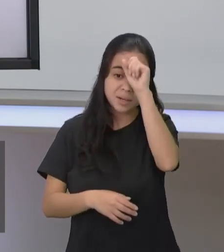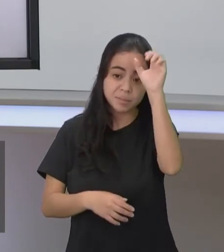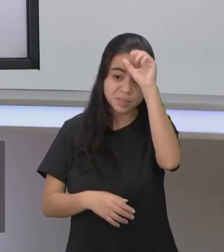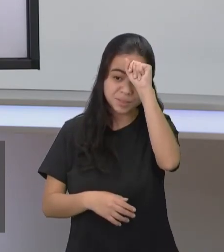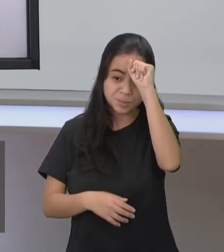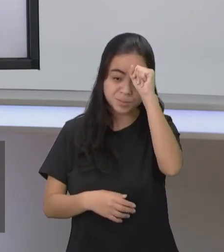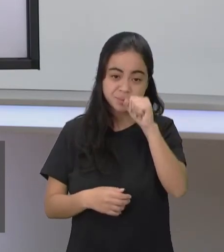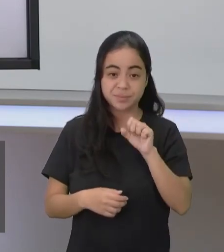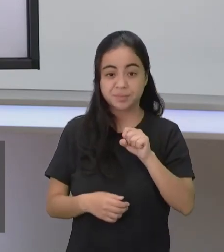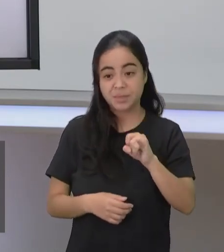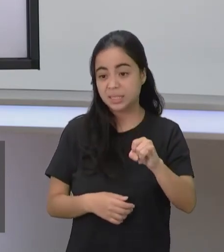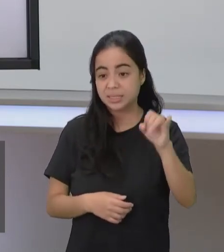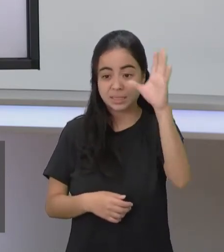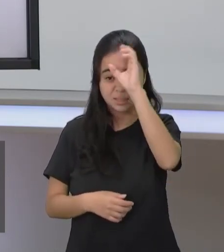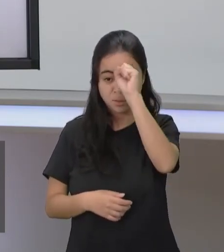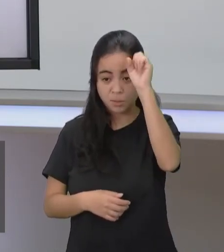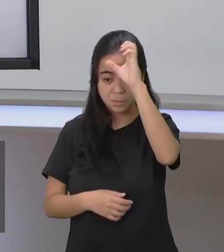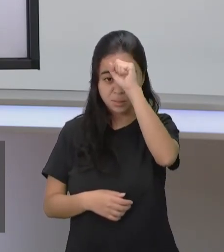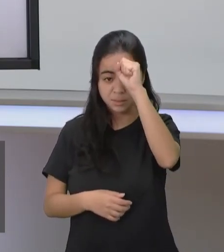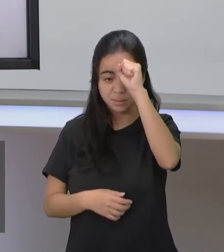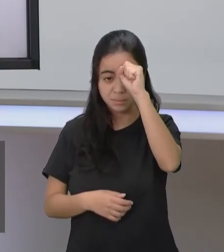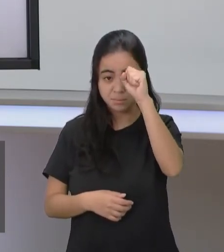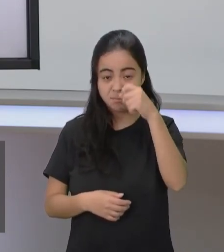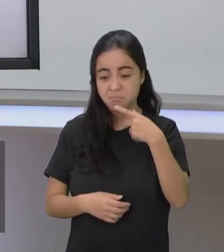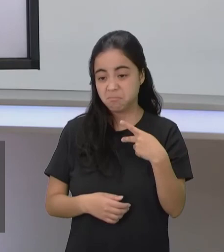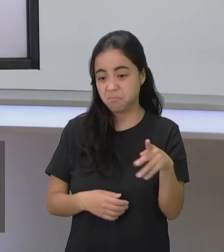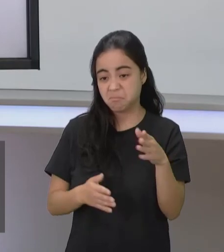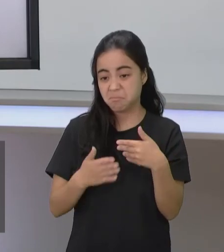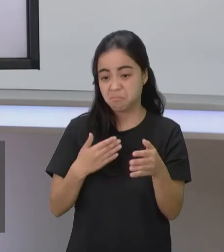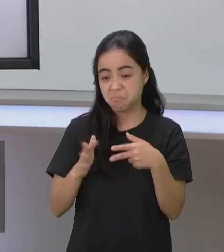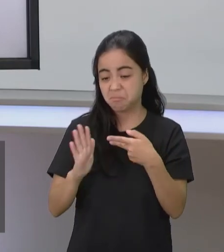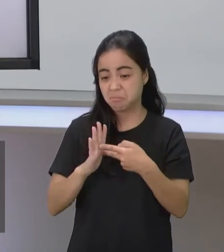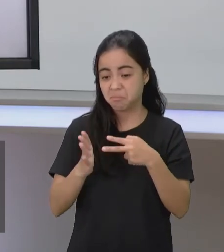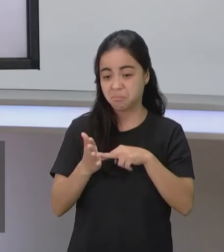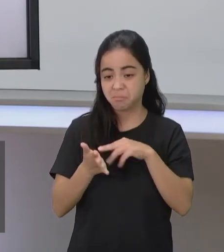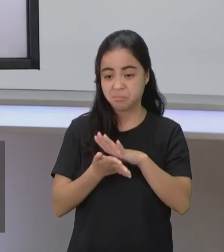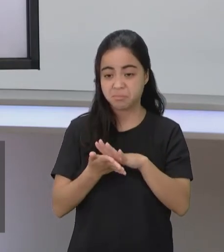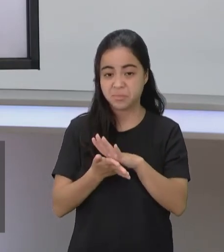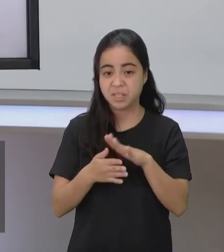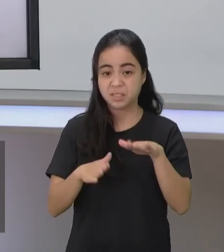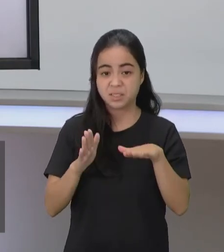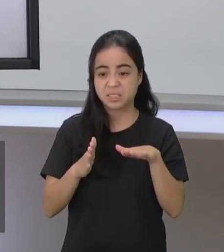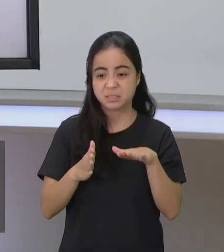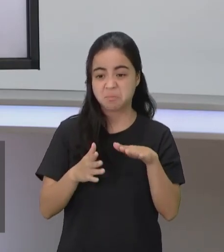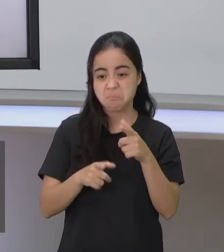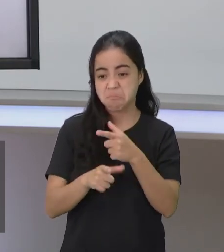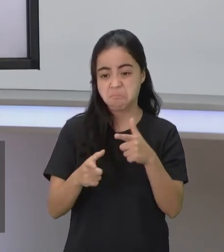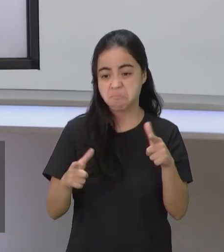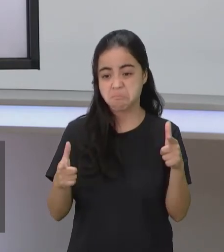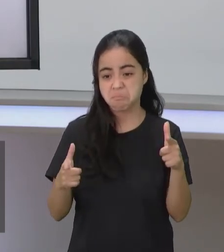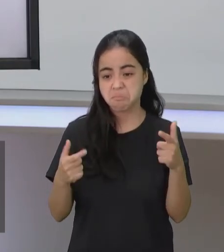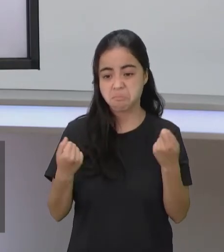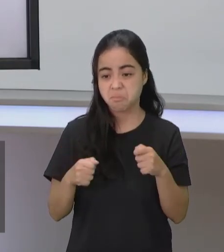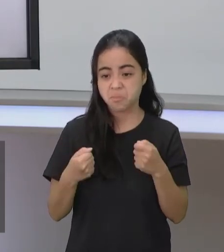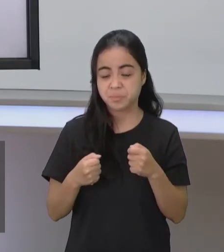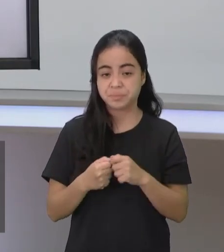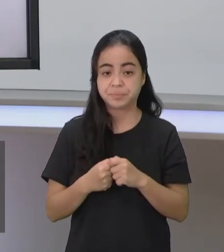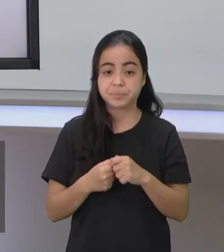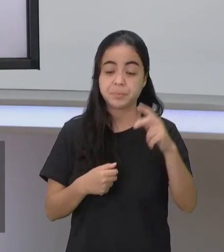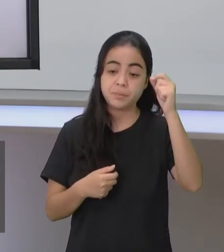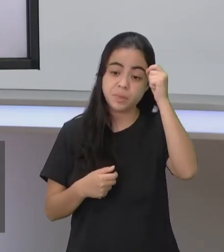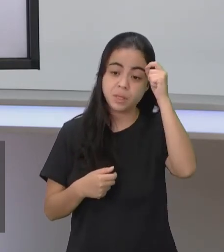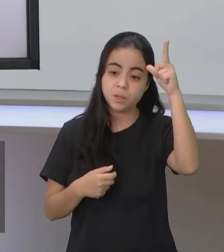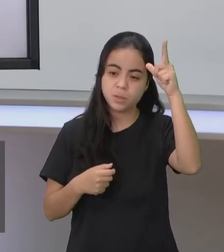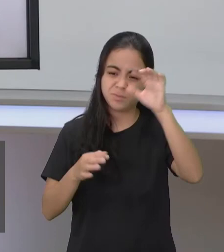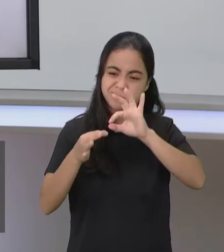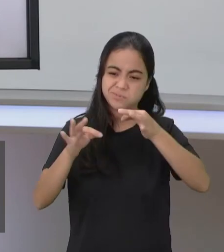vida. E se ele não aprender dessa maneira, para ele aquilo não vai fazer sentido. Talvez nem exista, né? É igual quando a gente fala de culturas